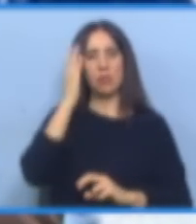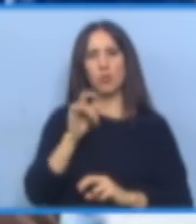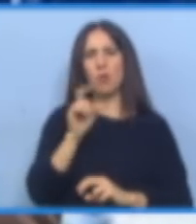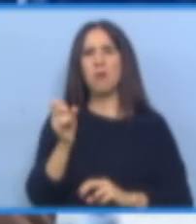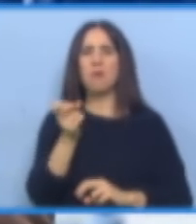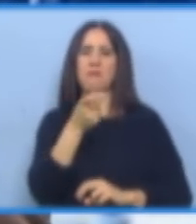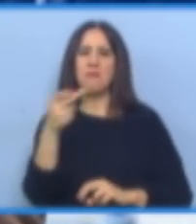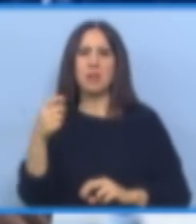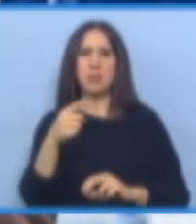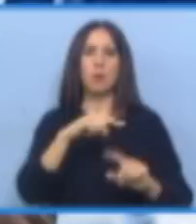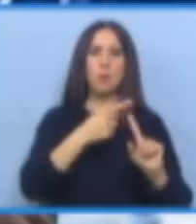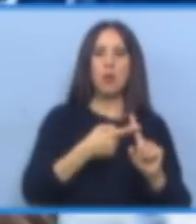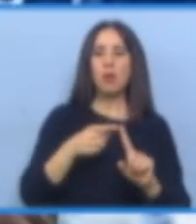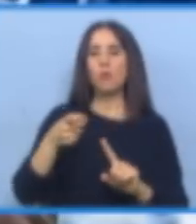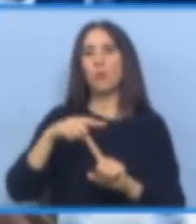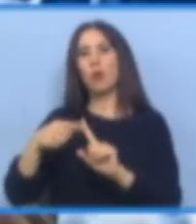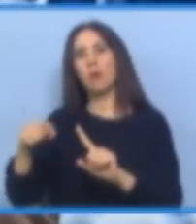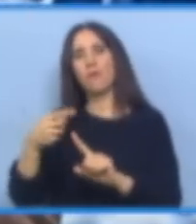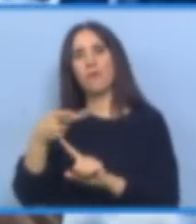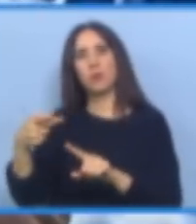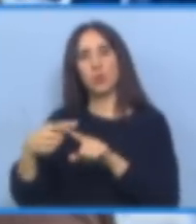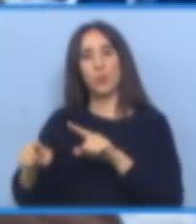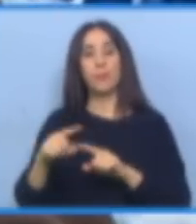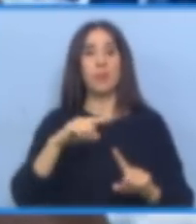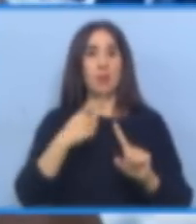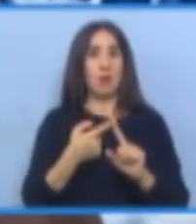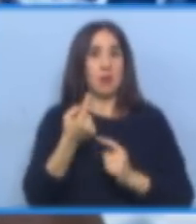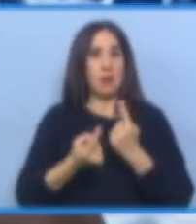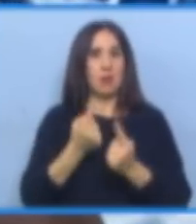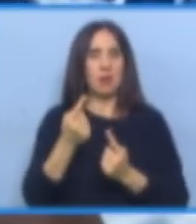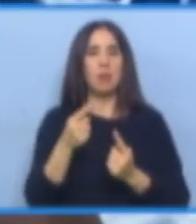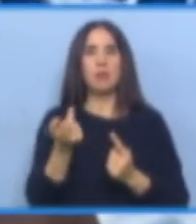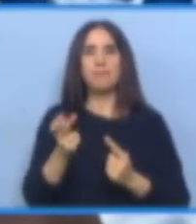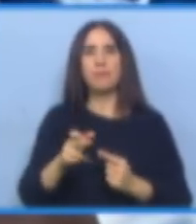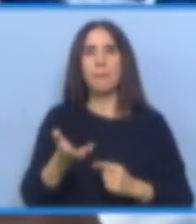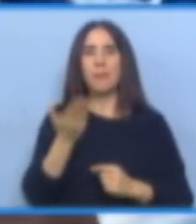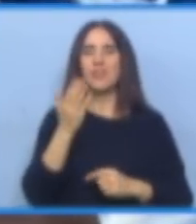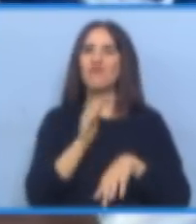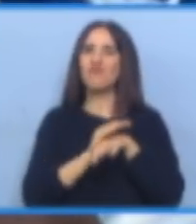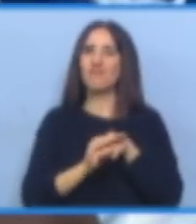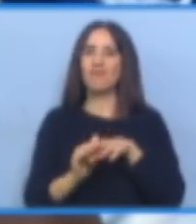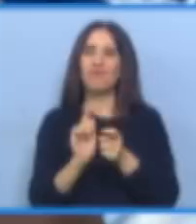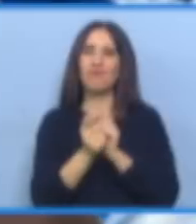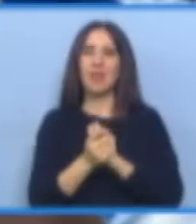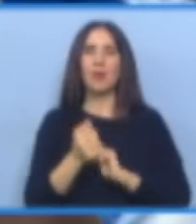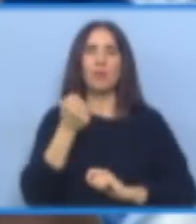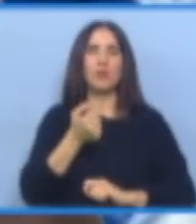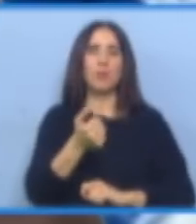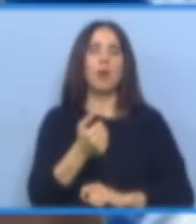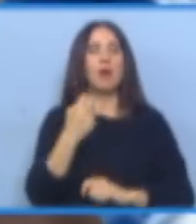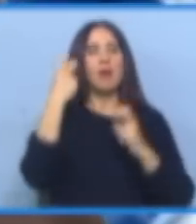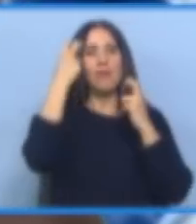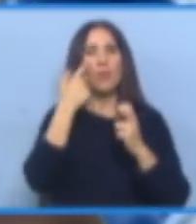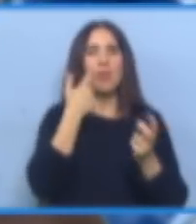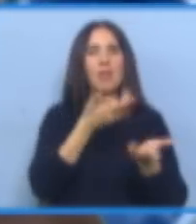outras frases noutra. E há anos em que nos aparece mais a figura ternurenta do bom pastor. Ele conhece as